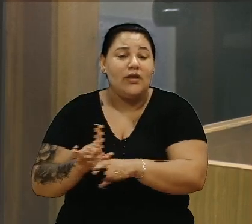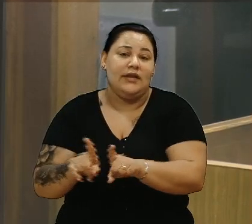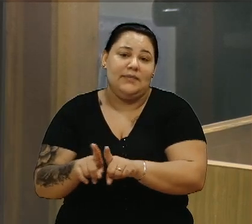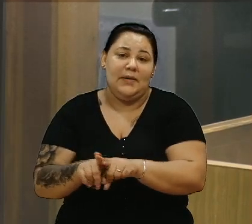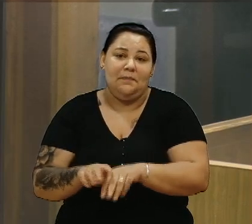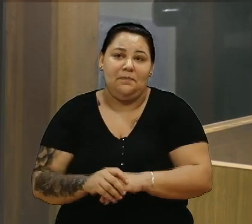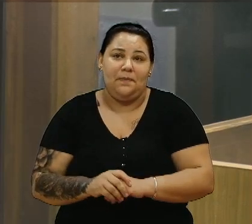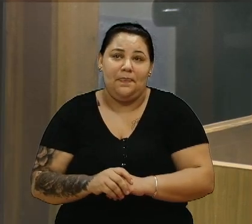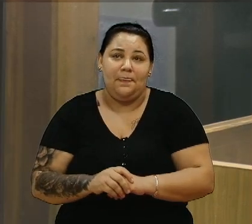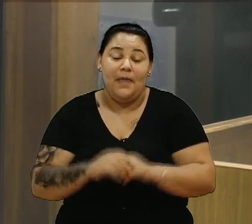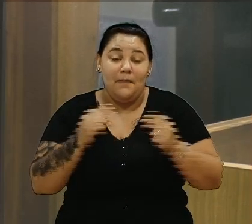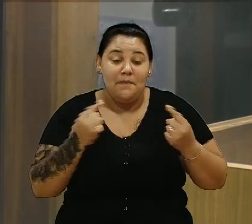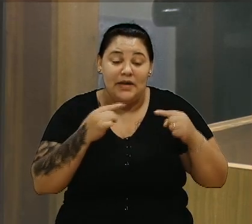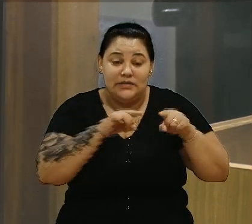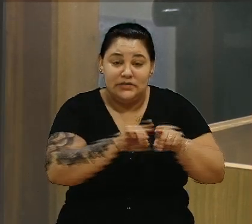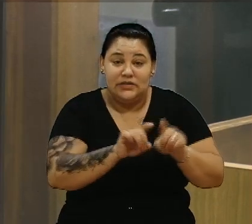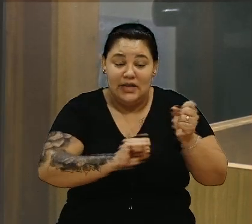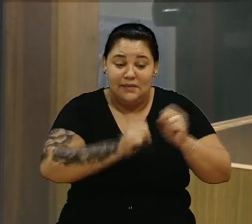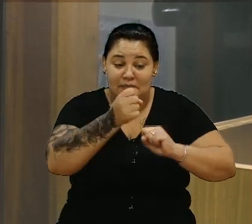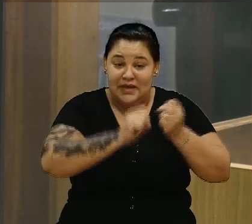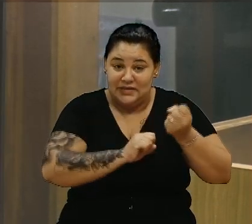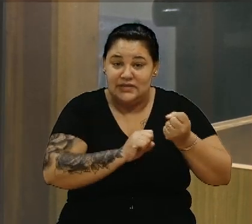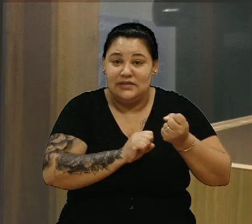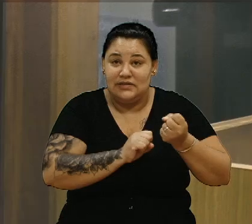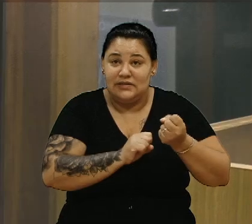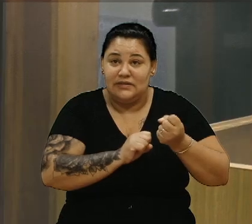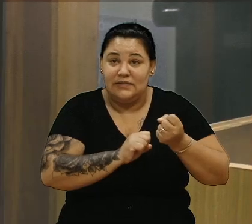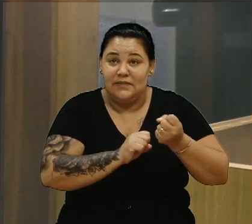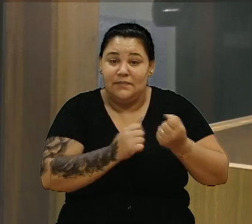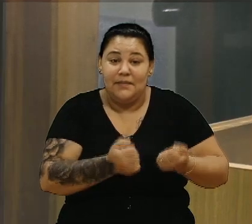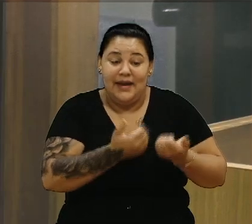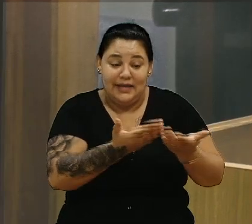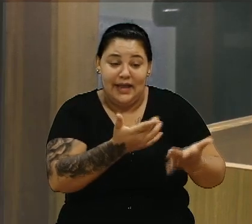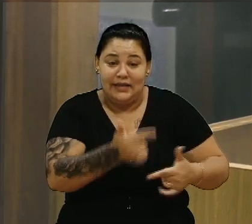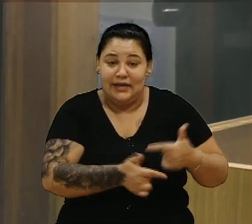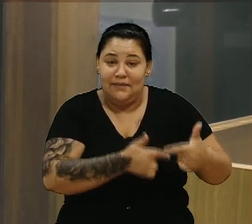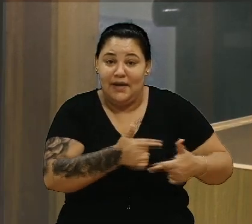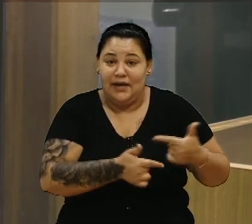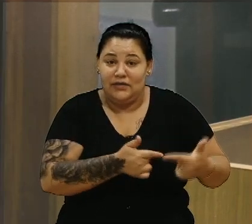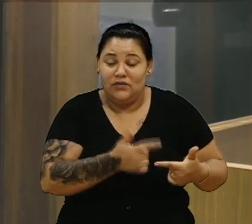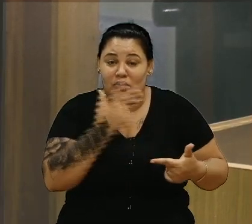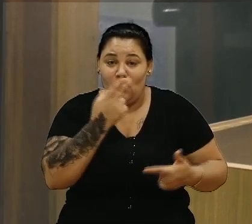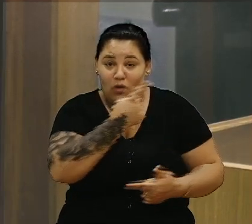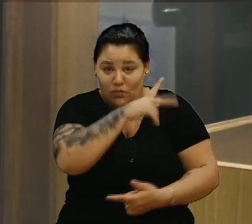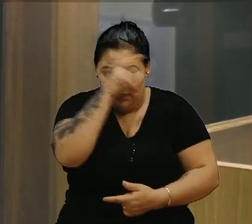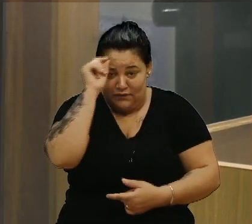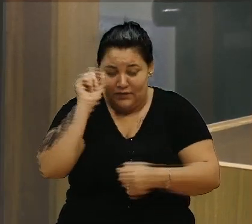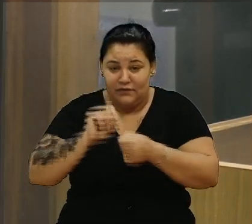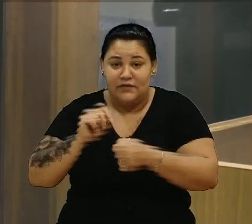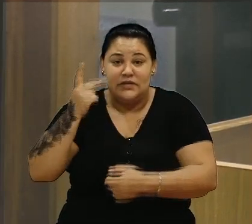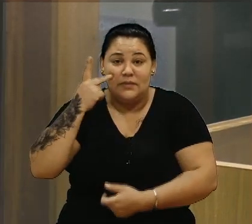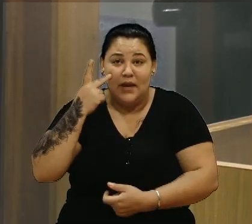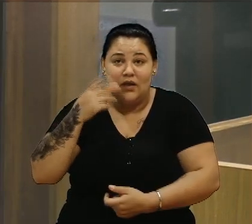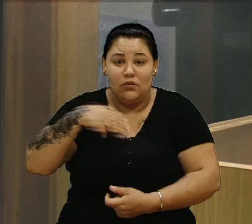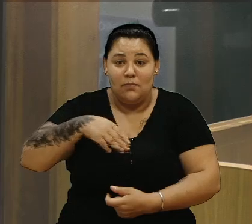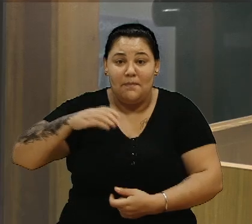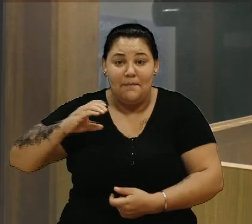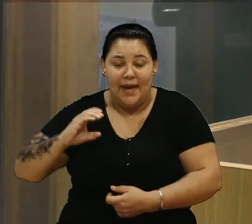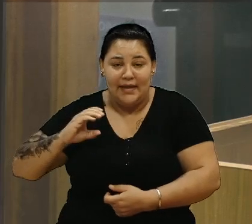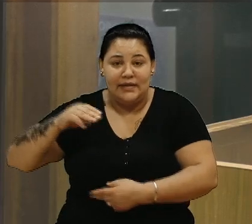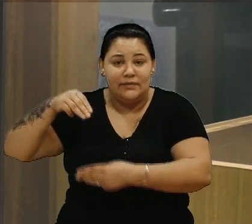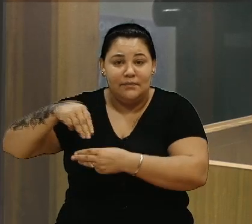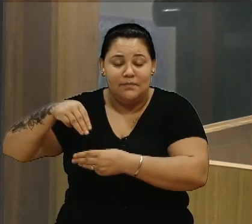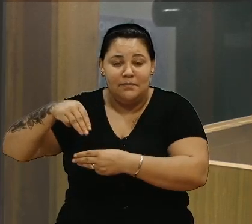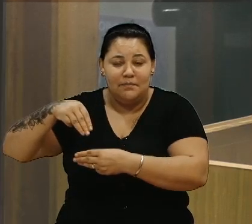E parceiros, grandes empresas para empregar essas pessoas, como o Sabará fez em São Paulo, como o McDonald's, a